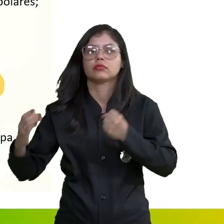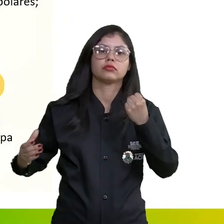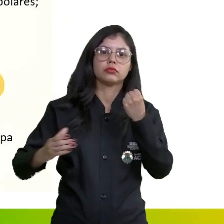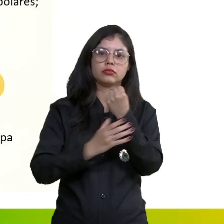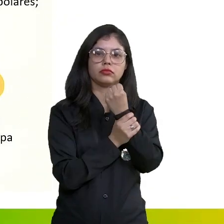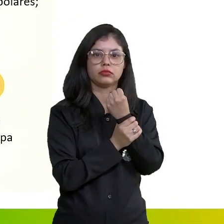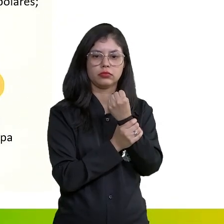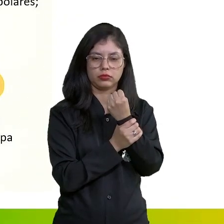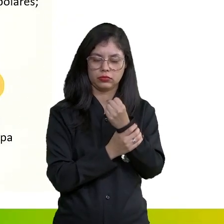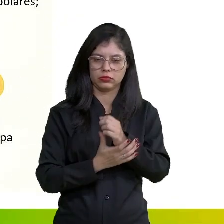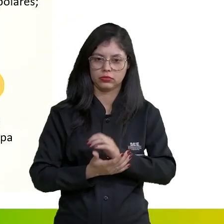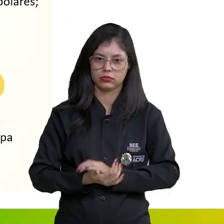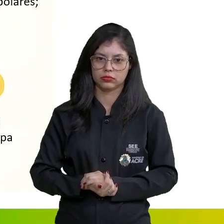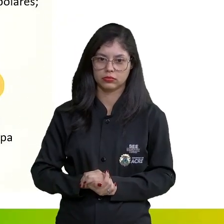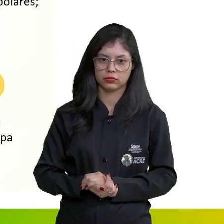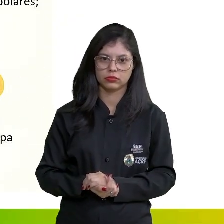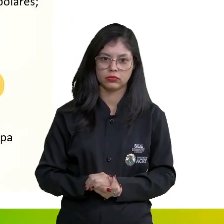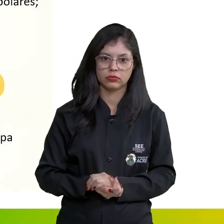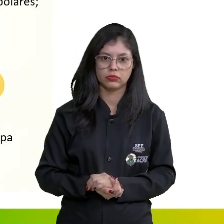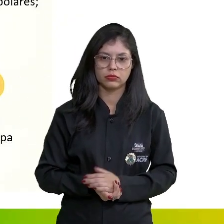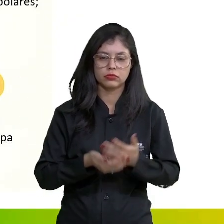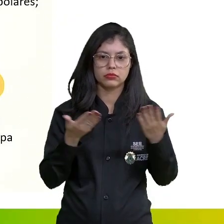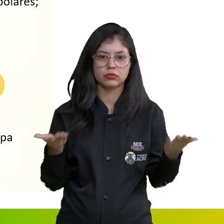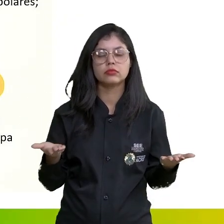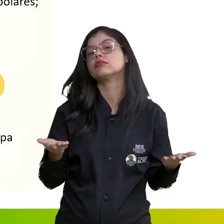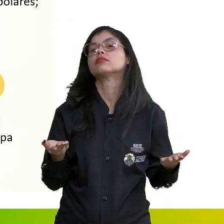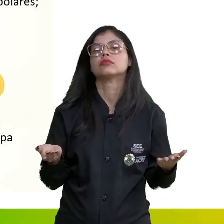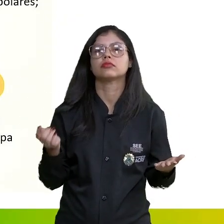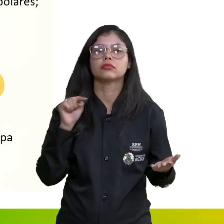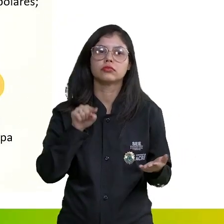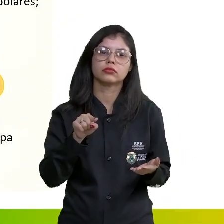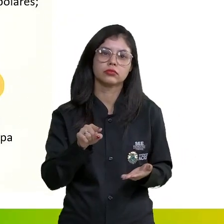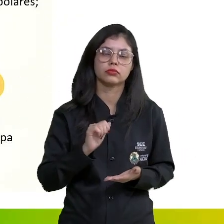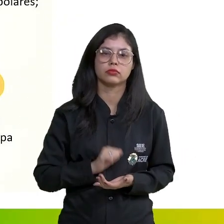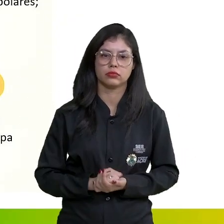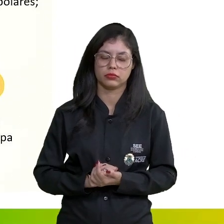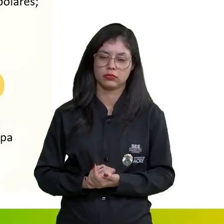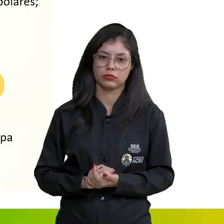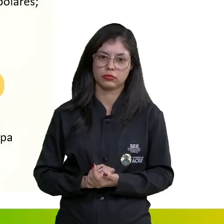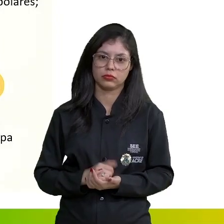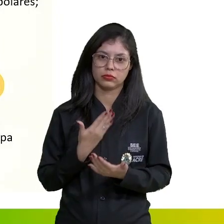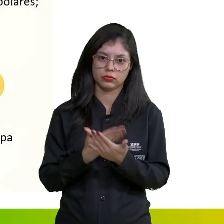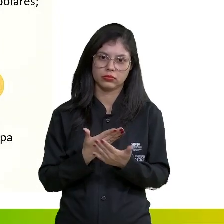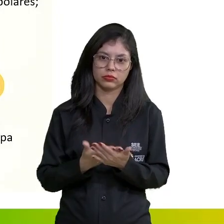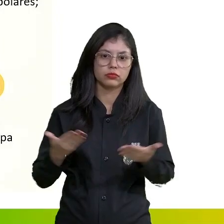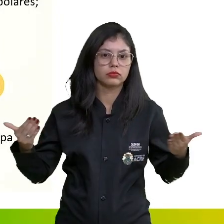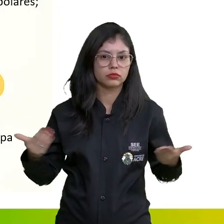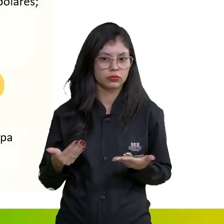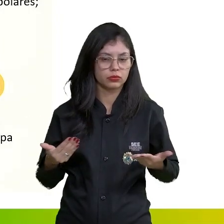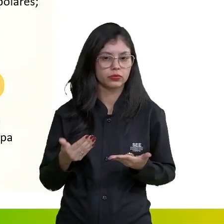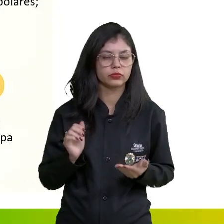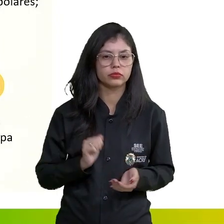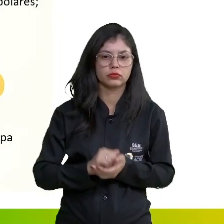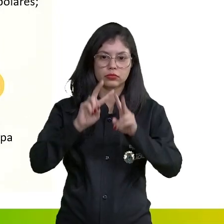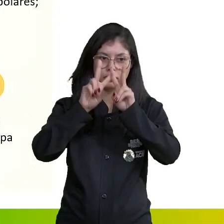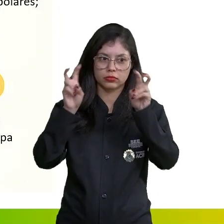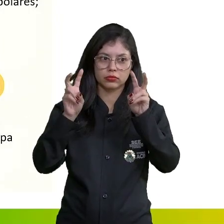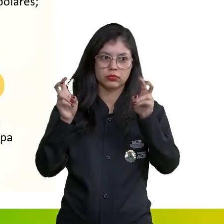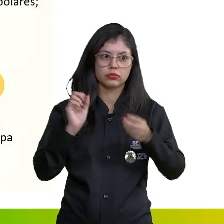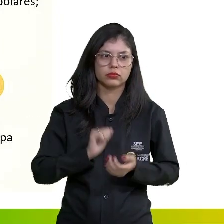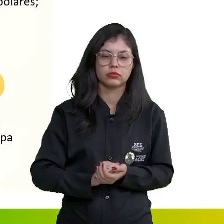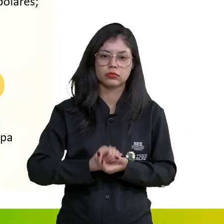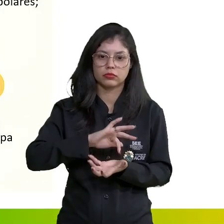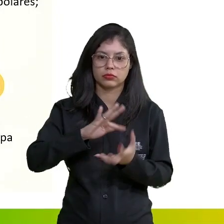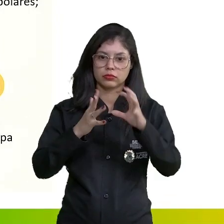reflorestar e proteger matas. Tá, pessoal? Então é isso aí. Foi a nossa aula sobre o